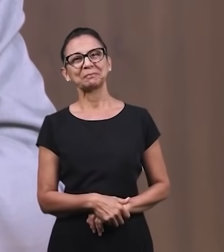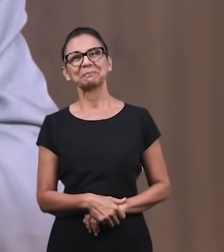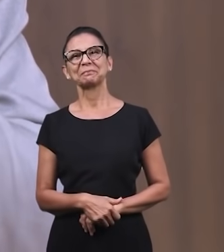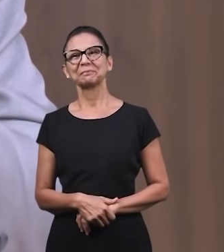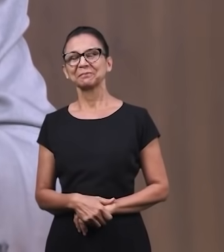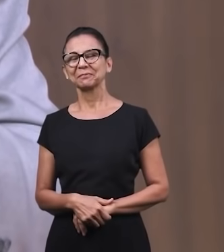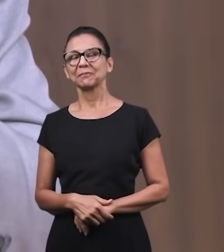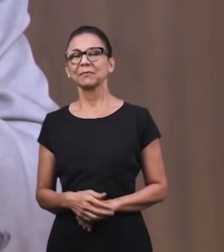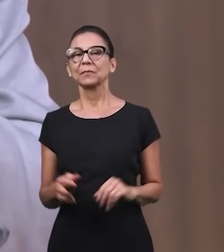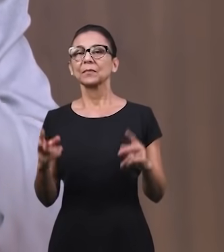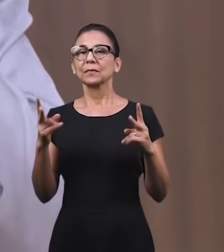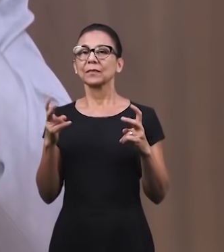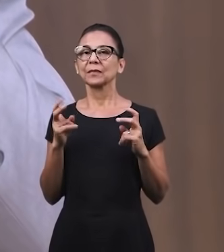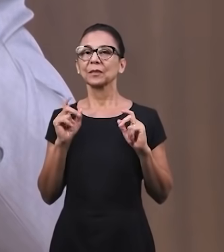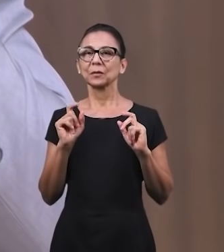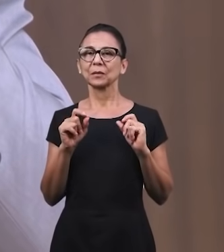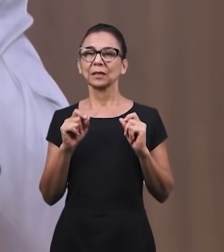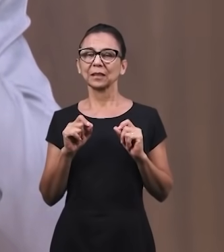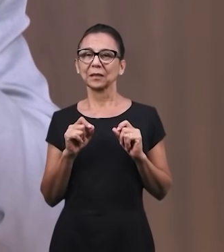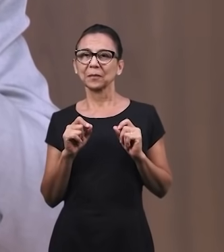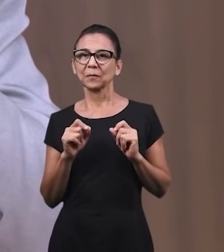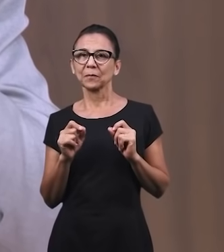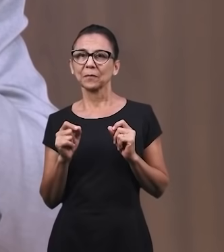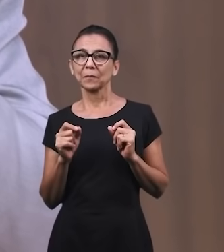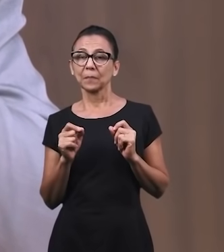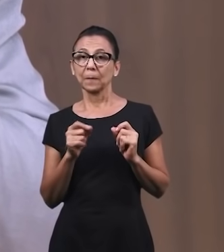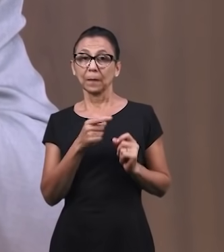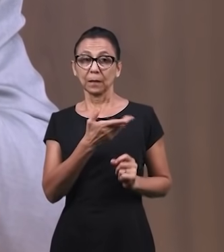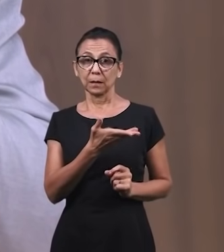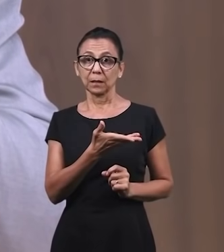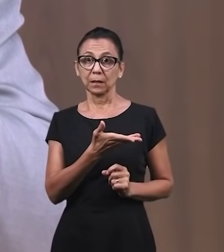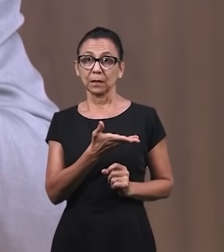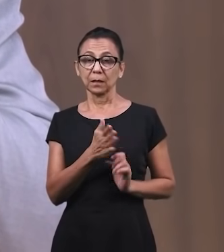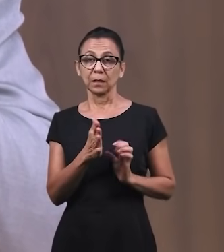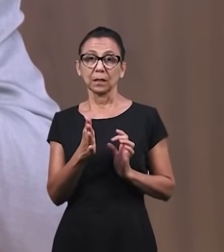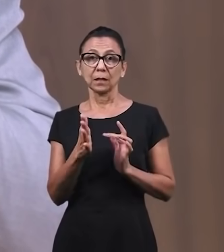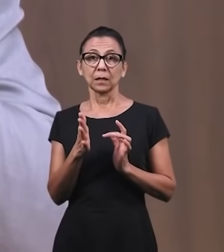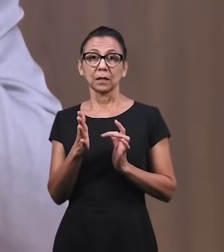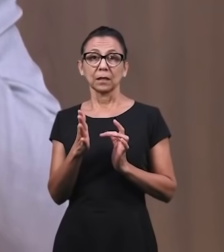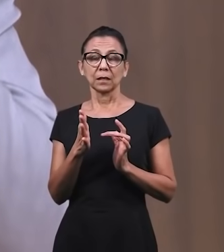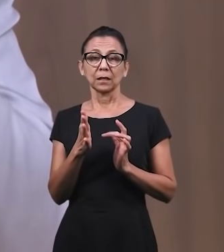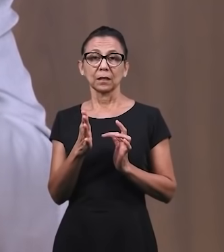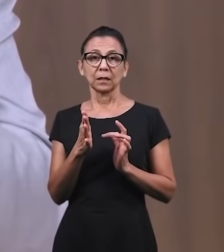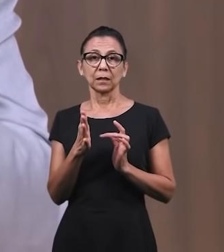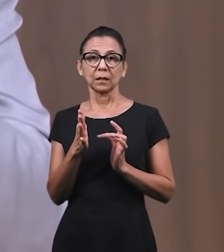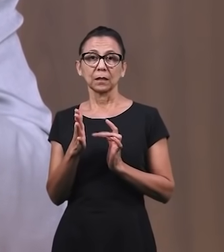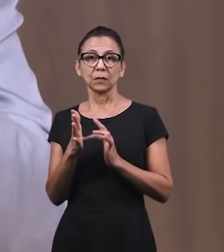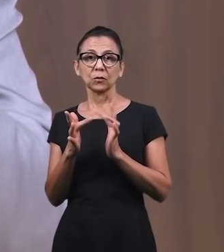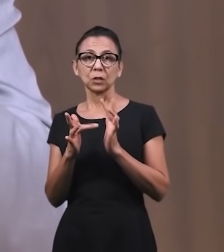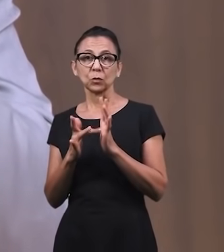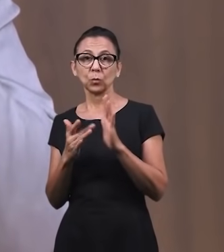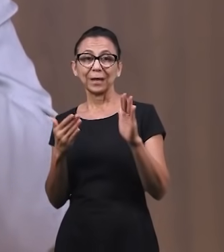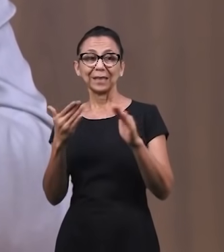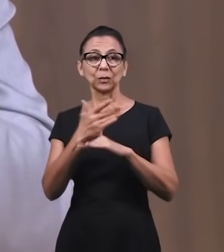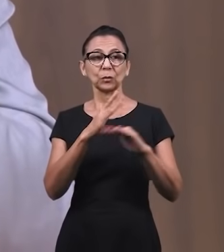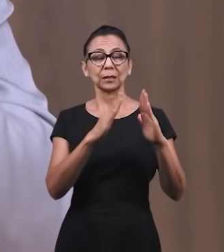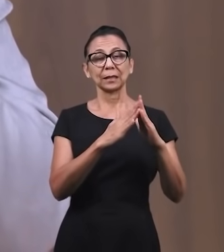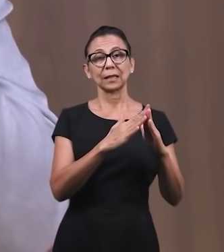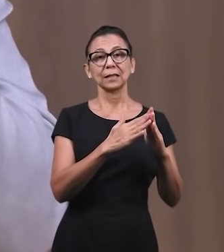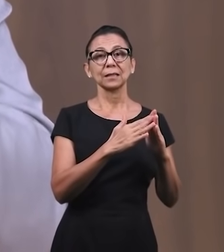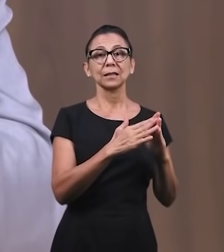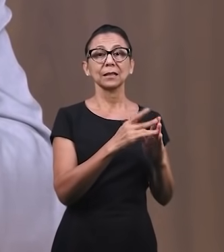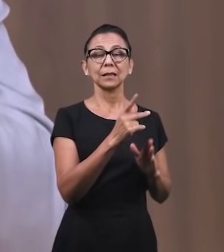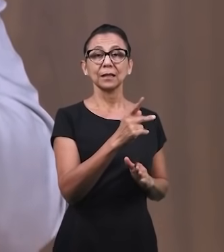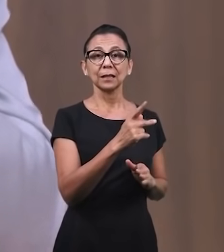nós. Perceba que ouvir a voz de Jesus, porque Zaqueu ouviu, obedecer ao seu comando, ao